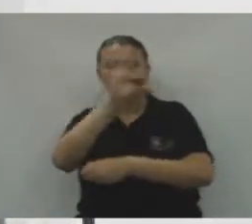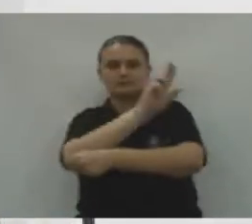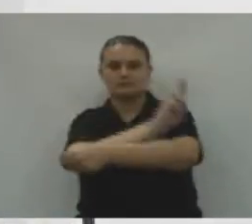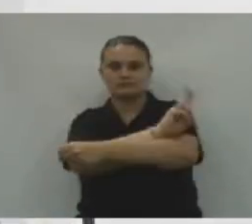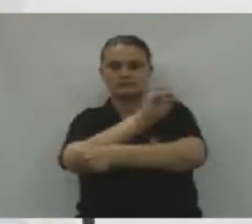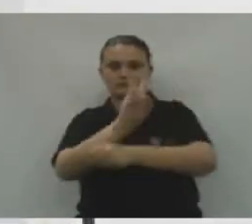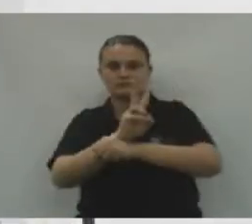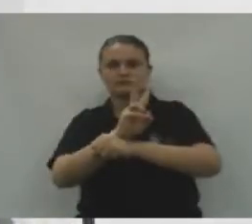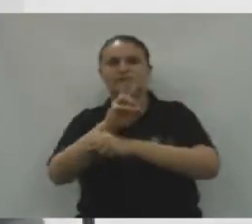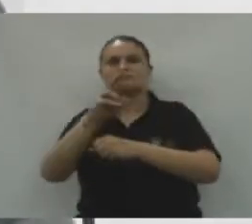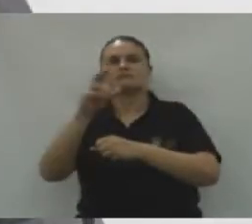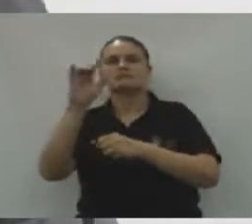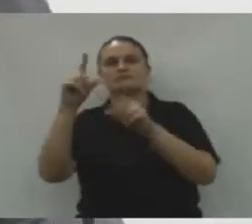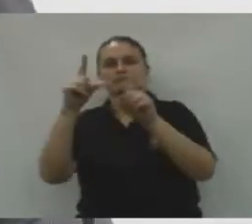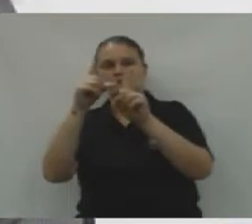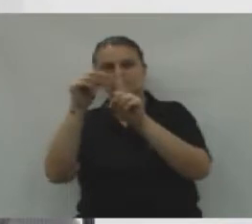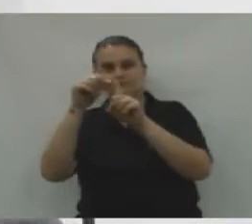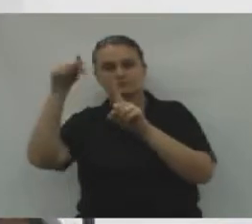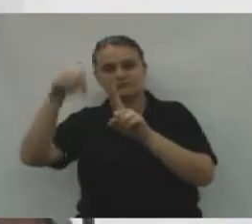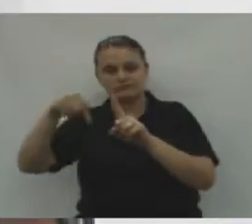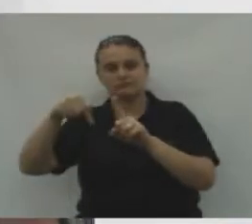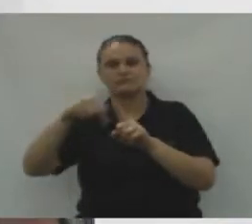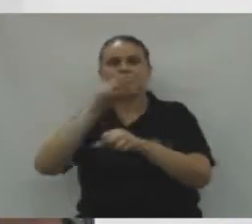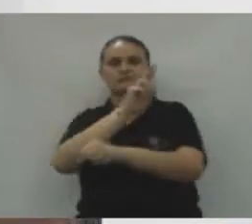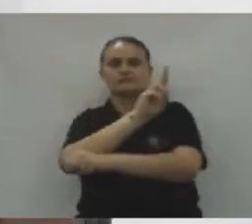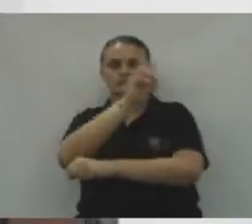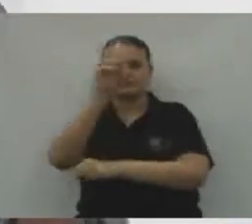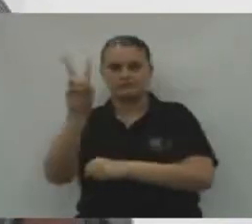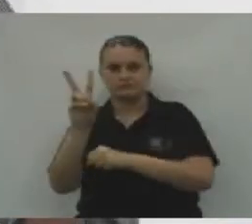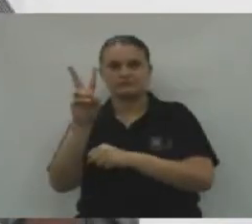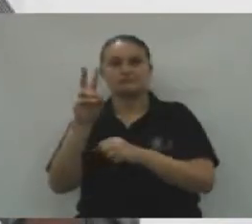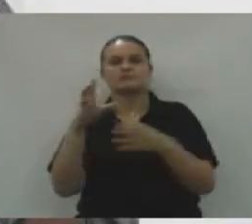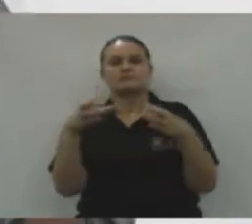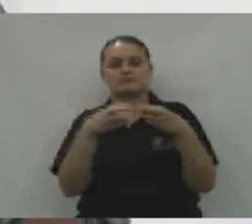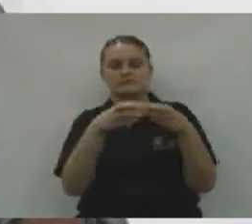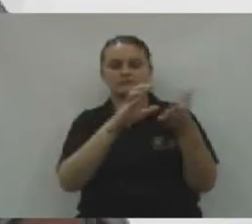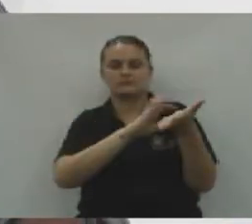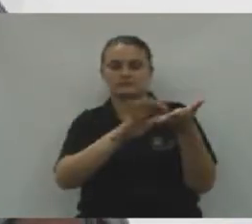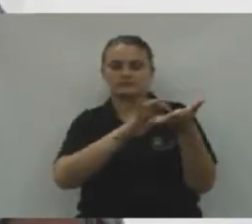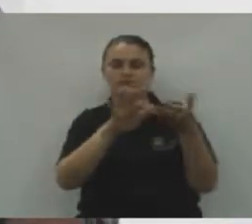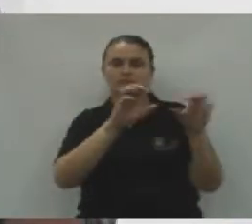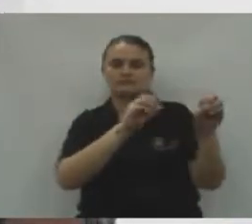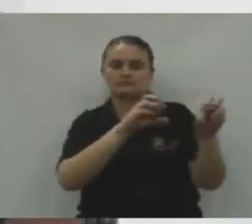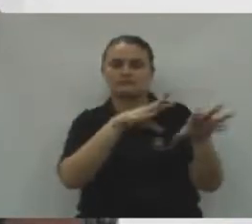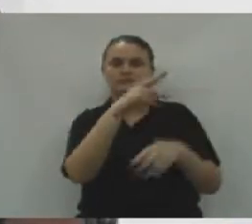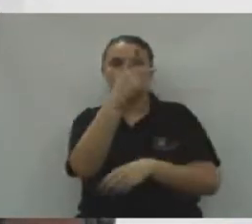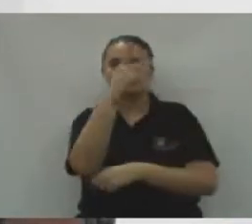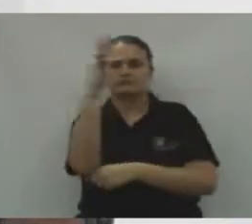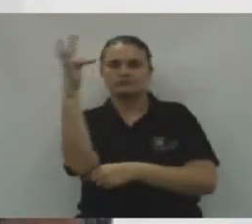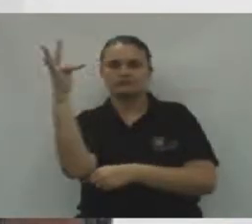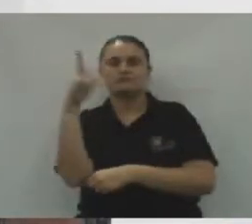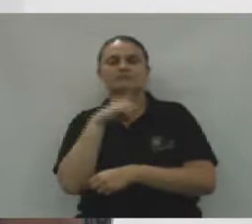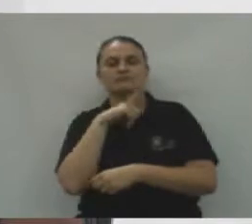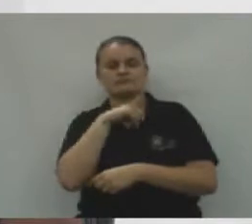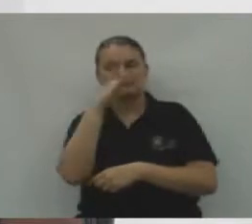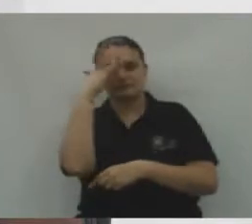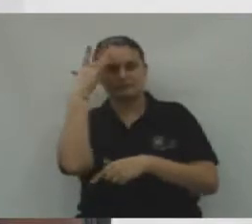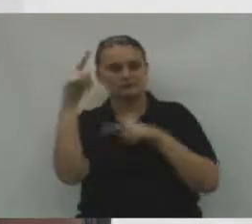início de qualquer projeto os recursos são escassos. Então, a equipe da Secretaria de Educação de Paulo Frontin, que tem profissionais lá que